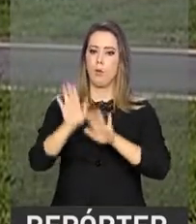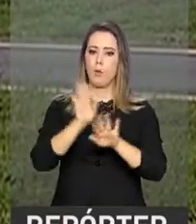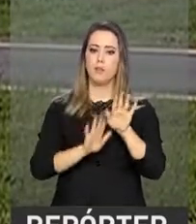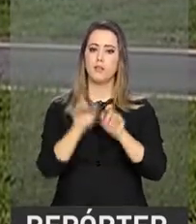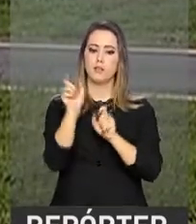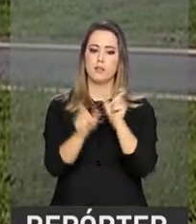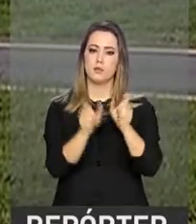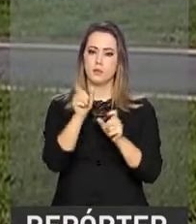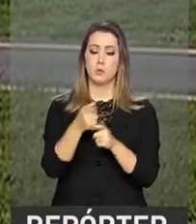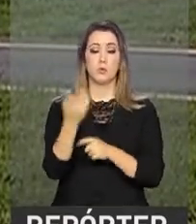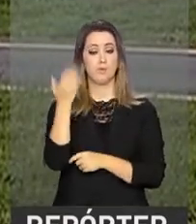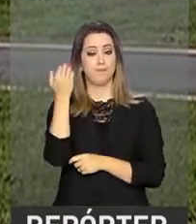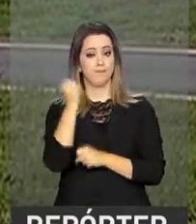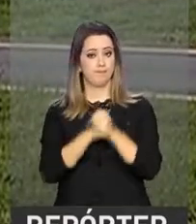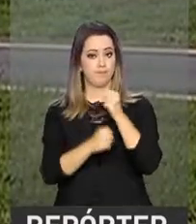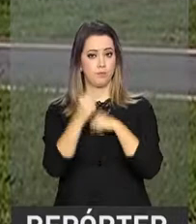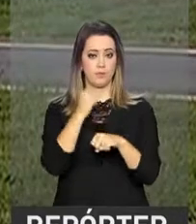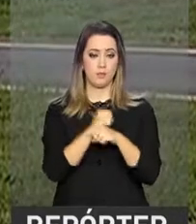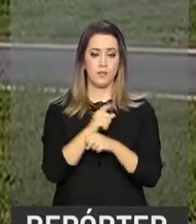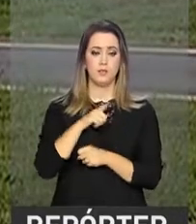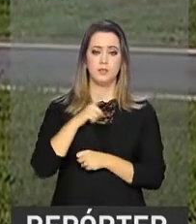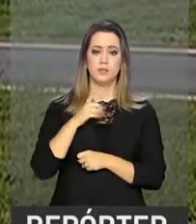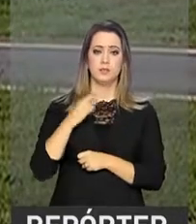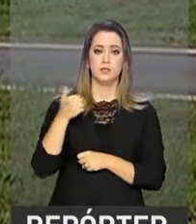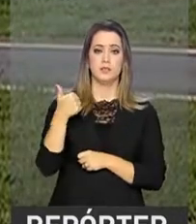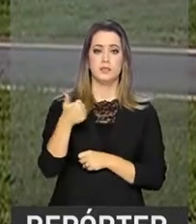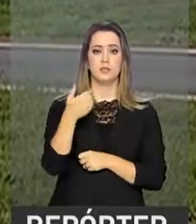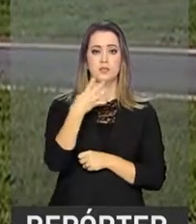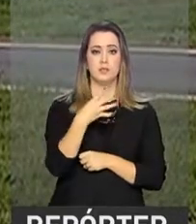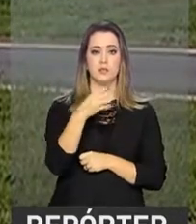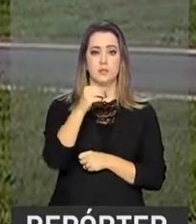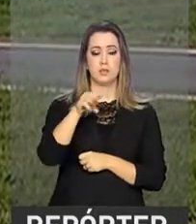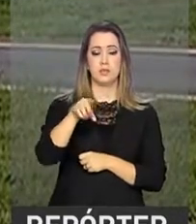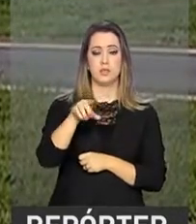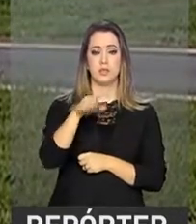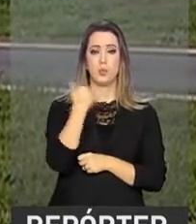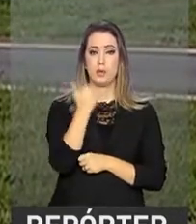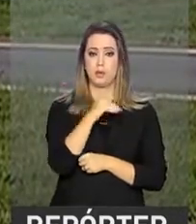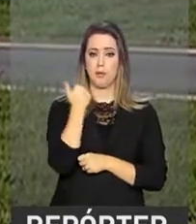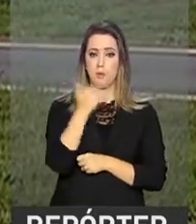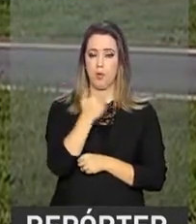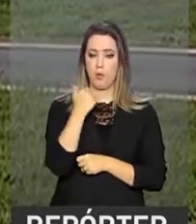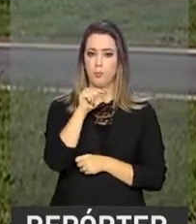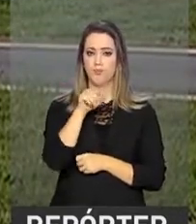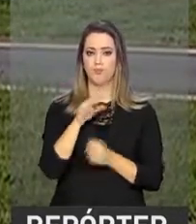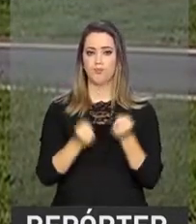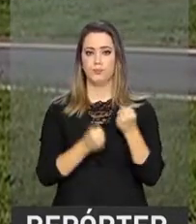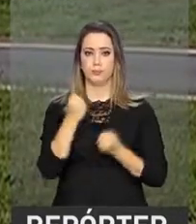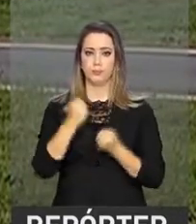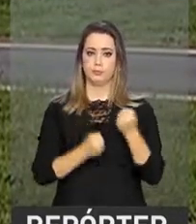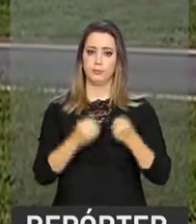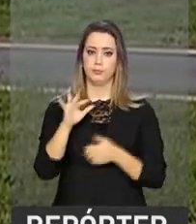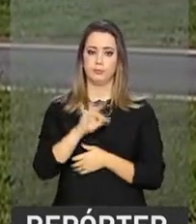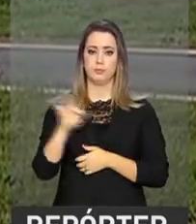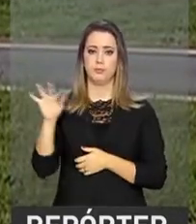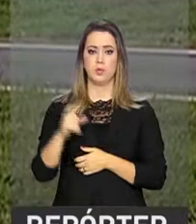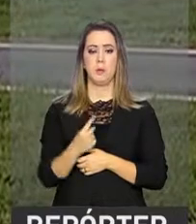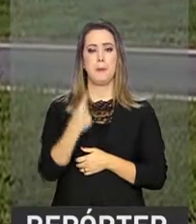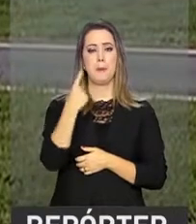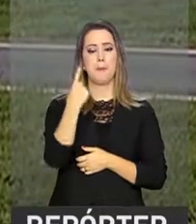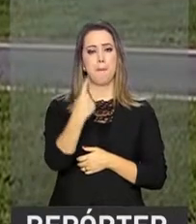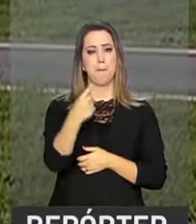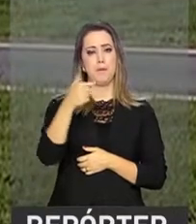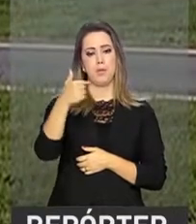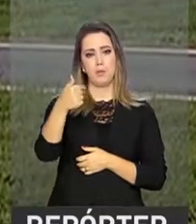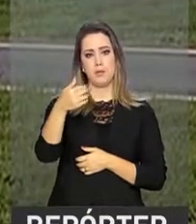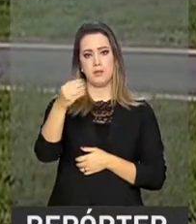motoristas. No carnaval do ano passado, foram registrados 140 mortes nas rodovias federais, praticamente